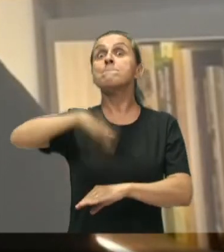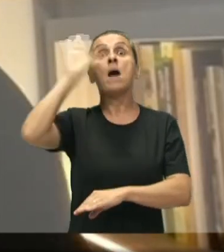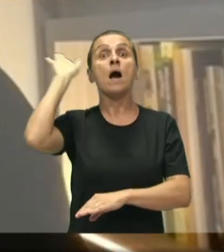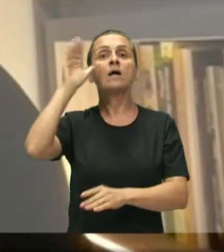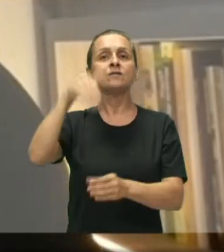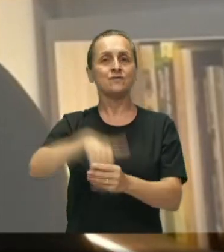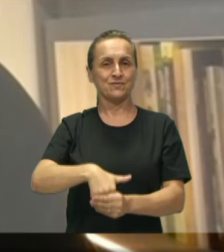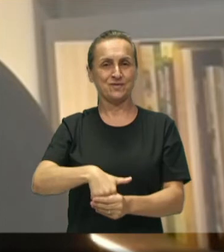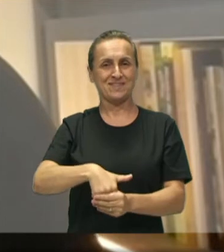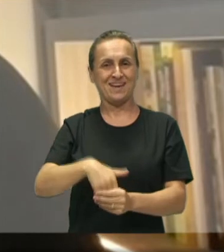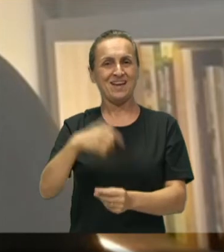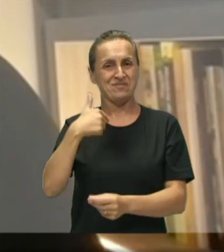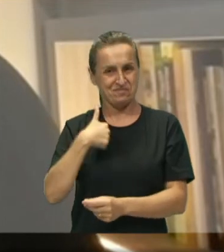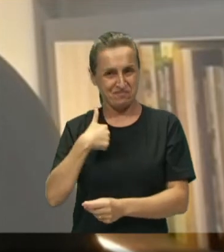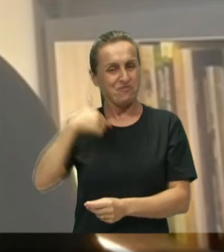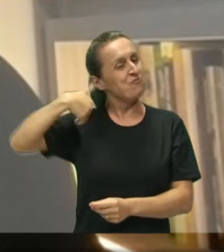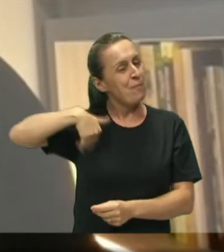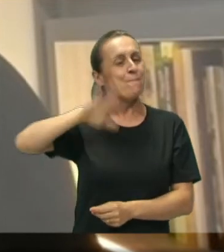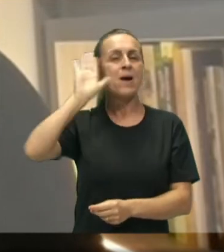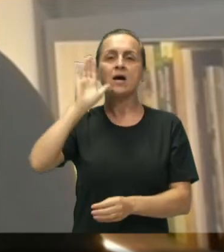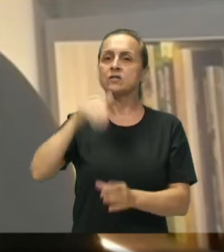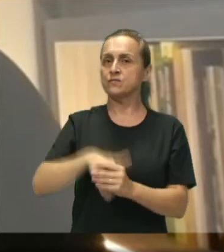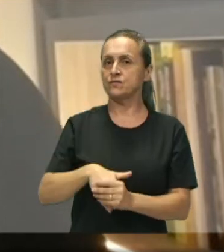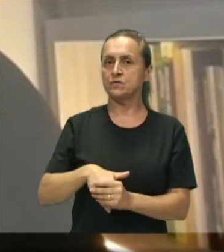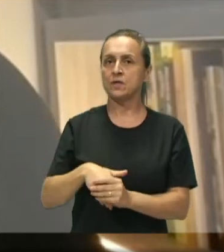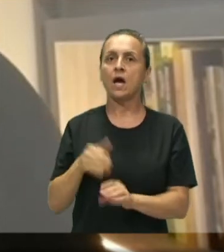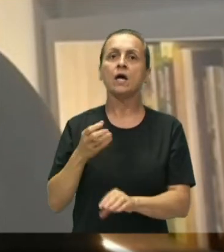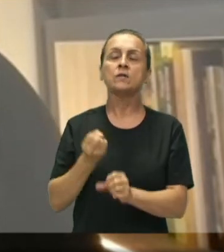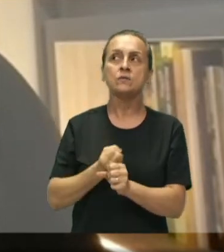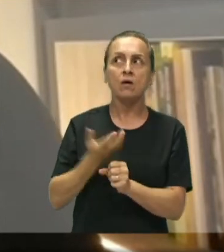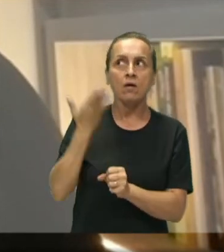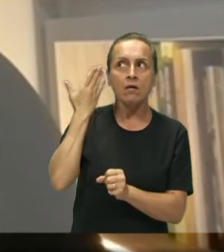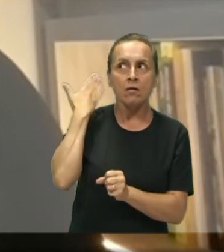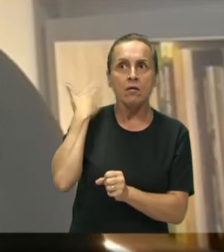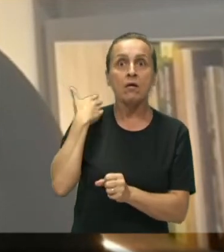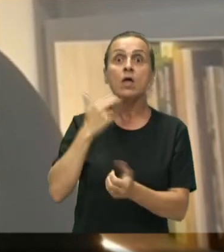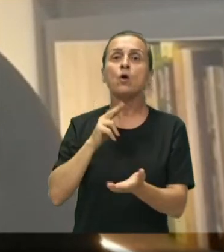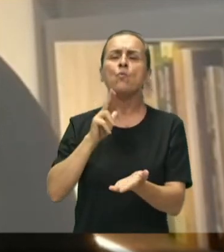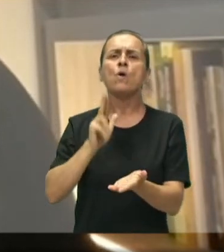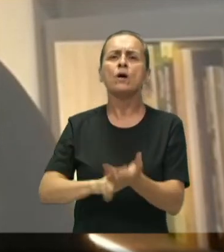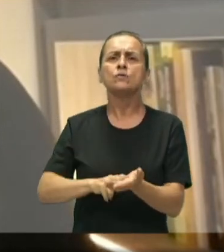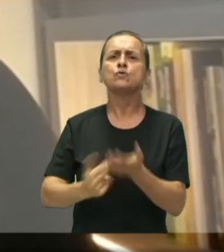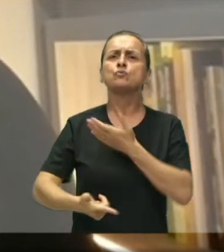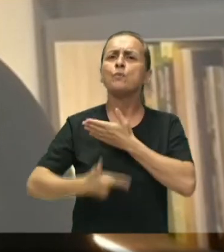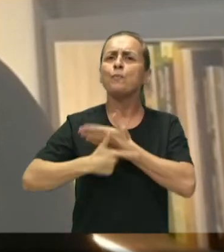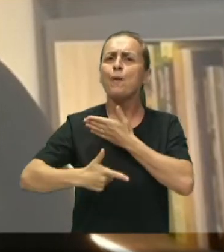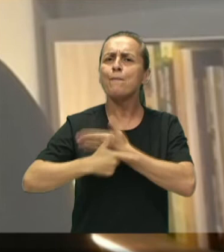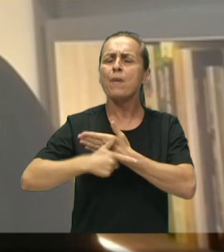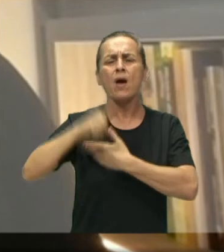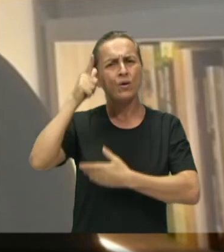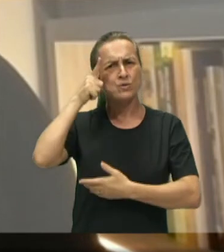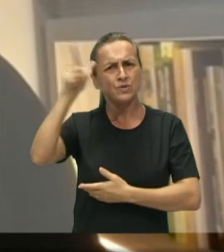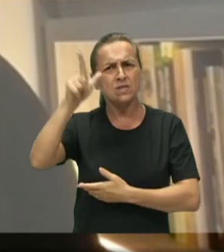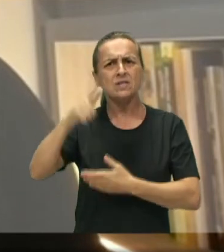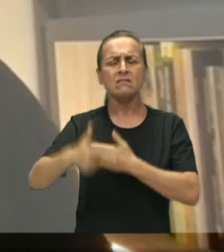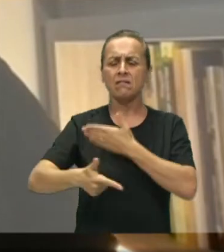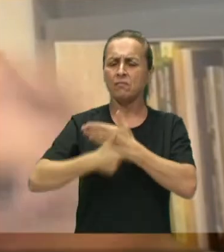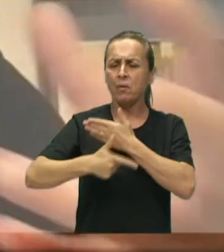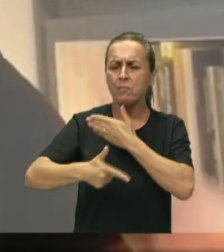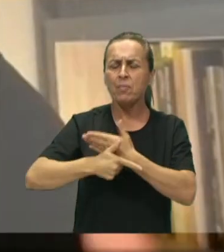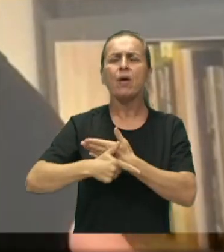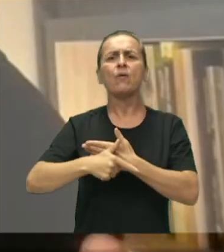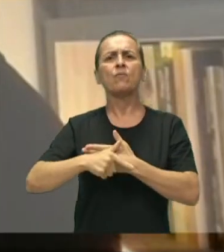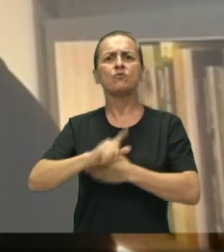votado naquela eleição a assumindo um papel de a liderança de governo a